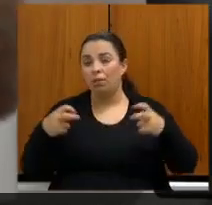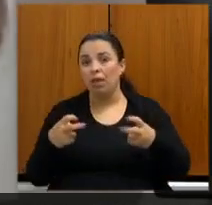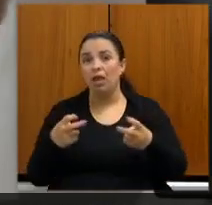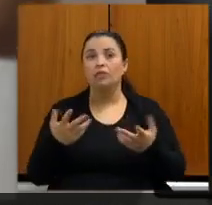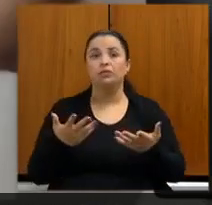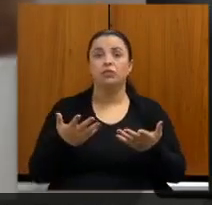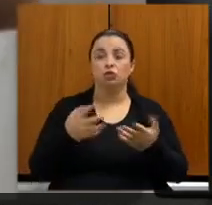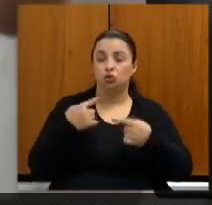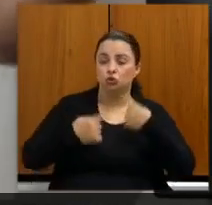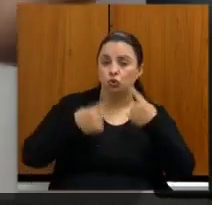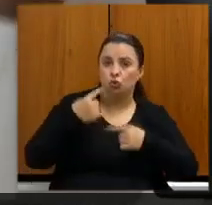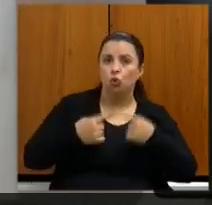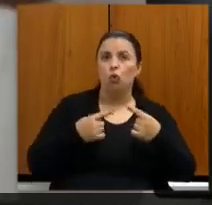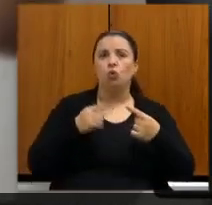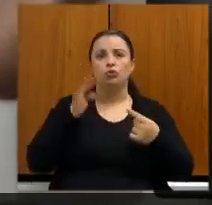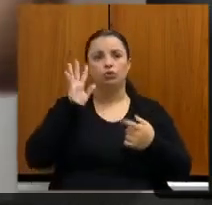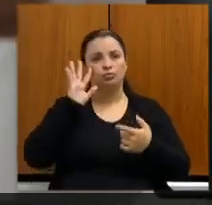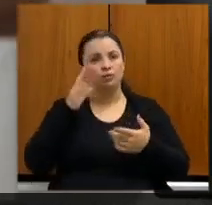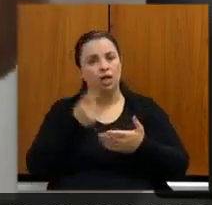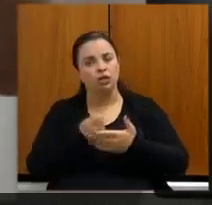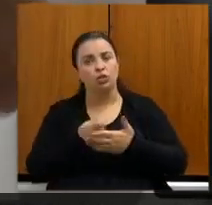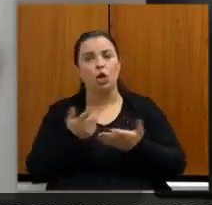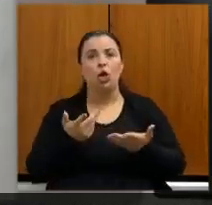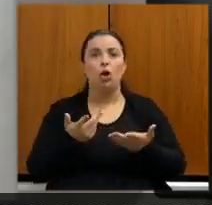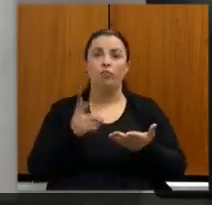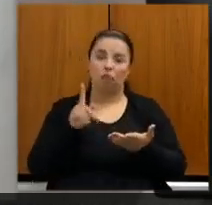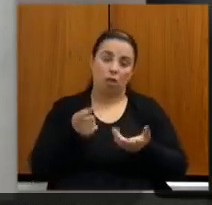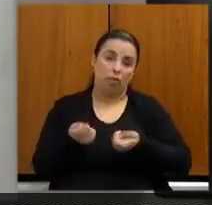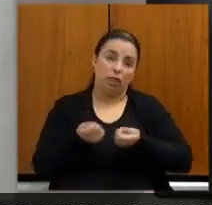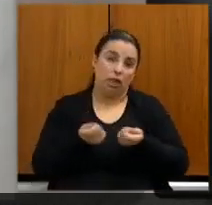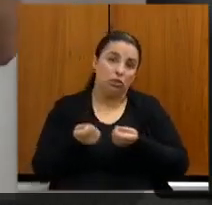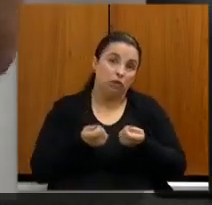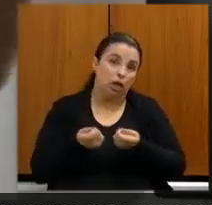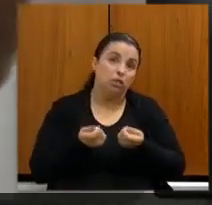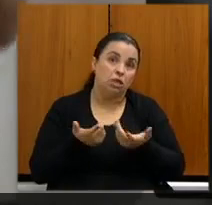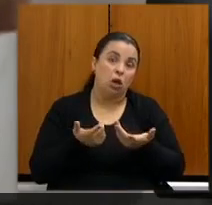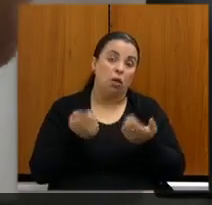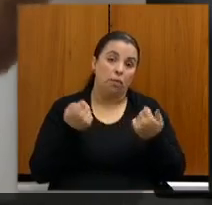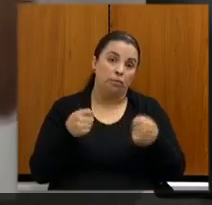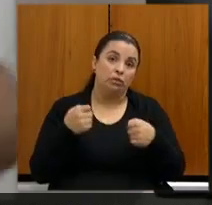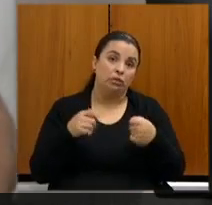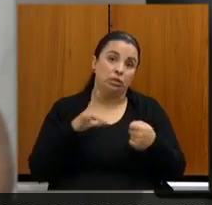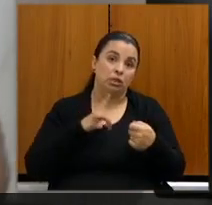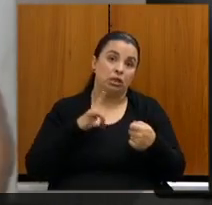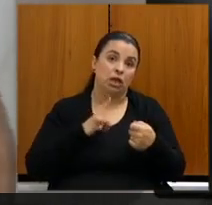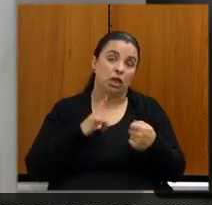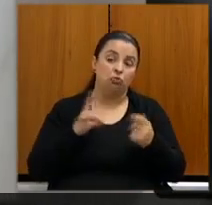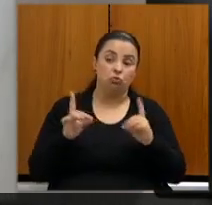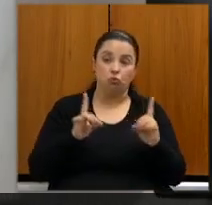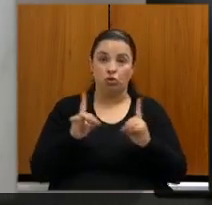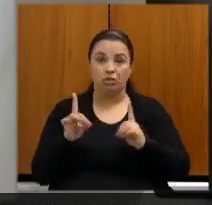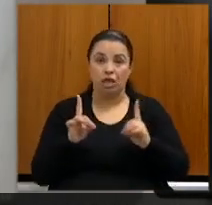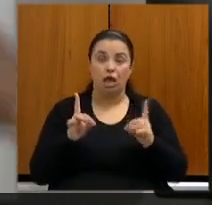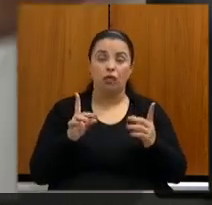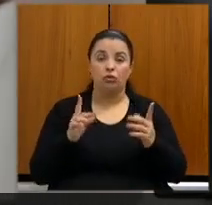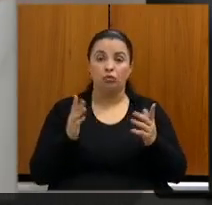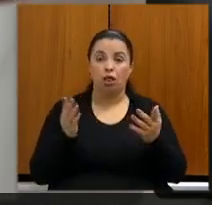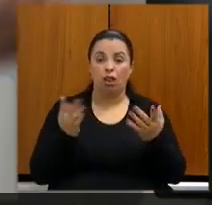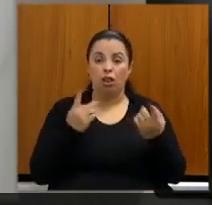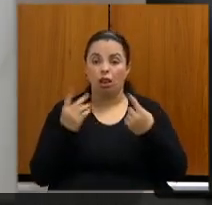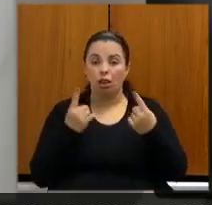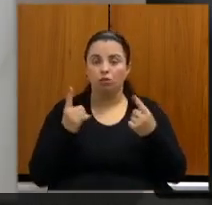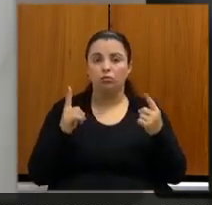promove como é negócio negociação diz em tese tem que ter os dois lados se mover né